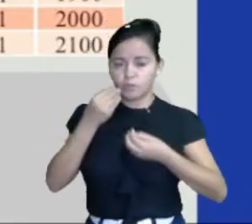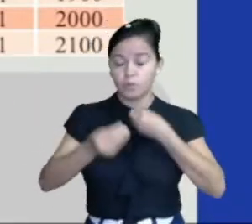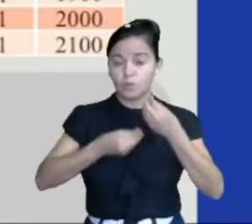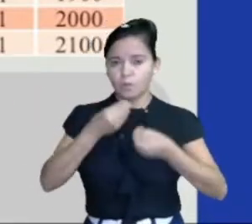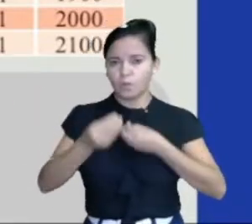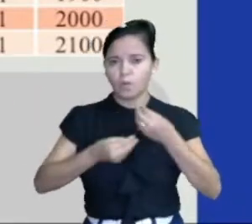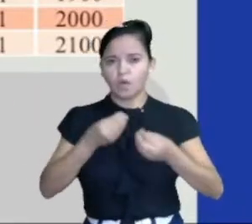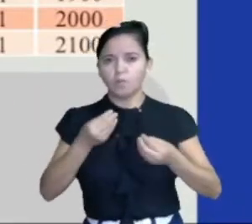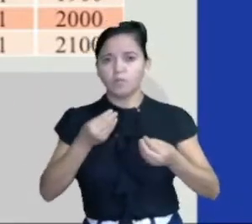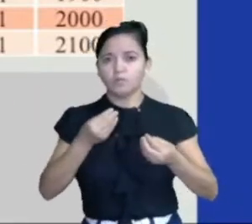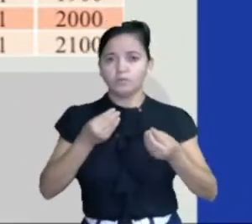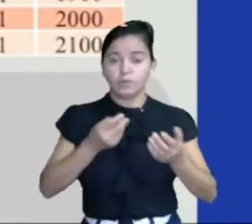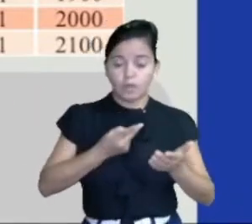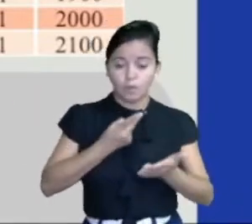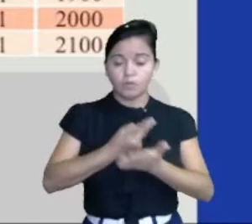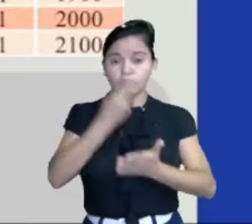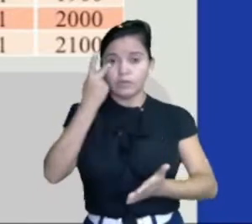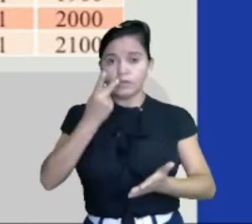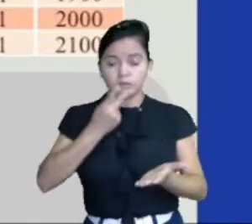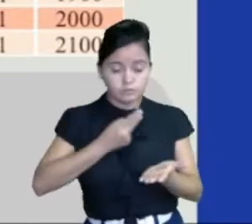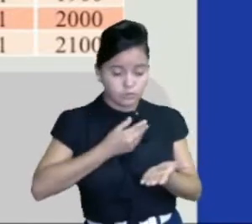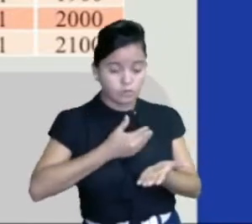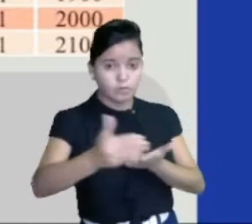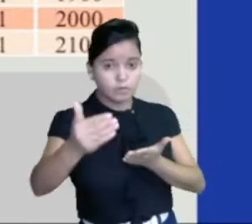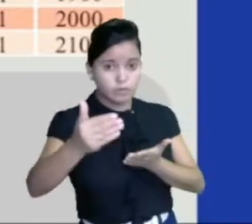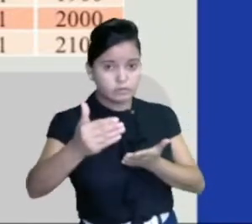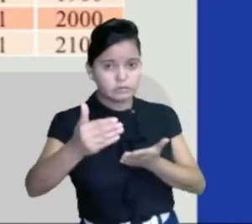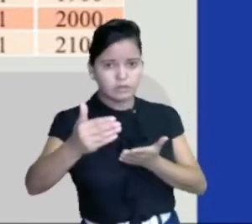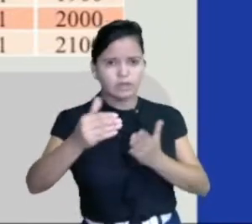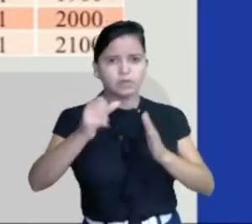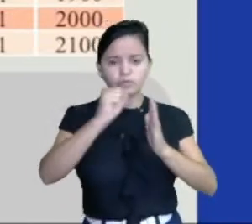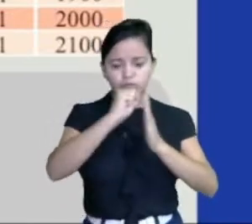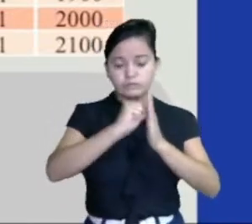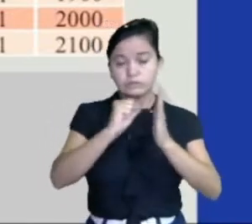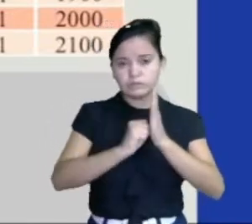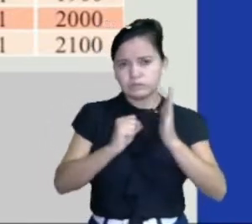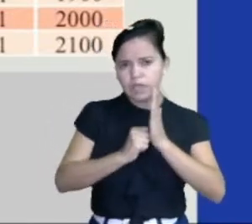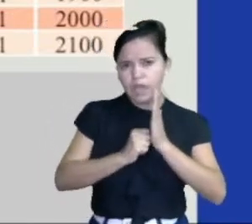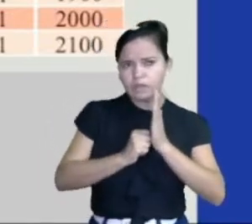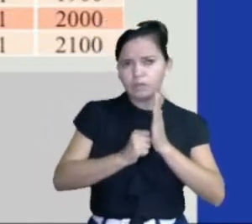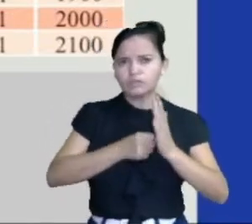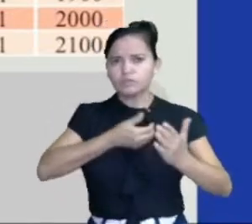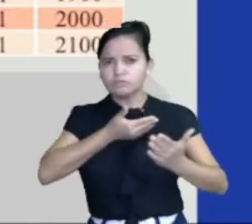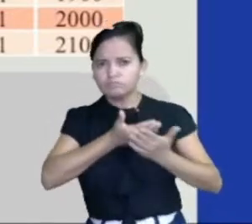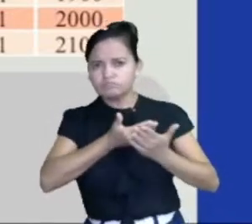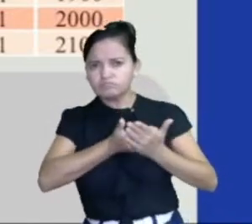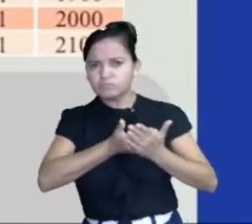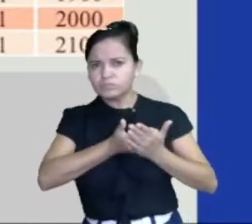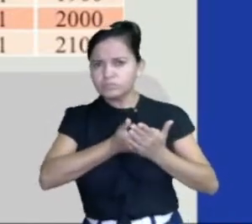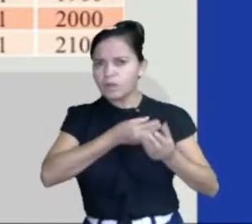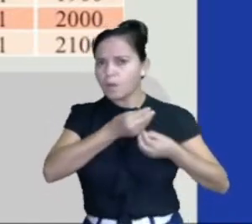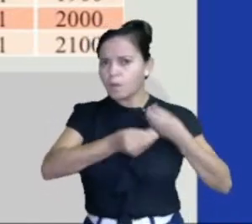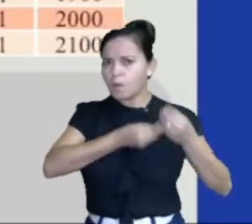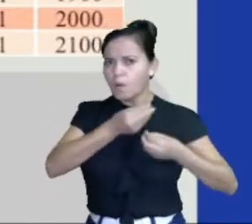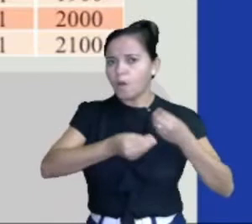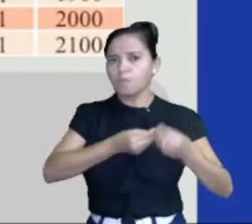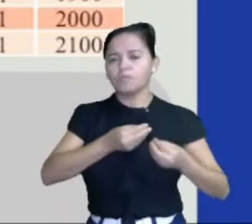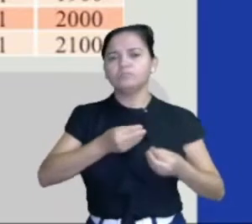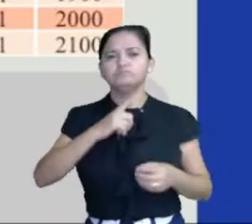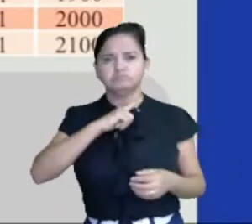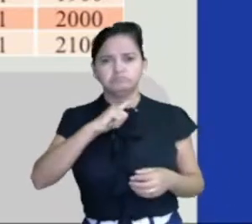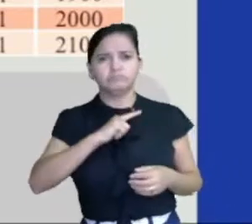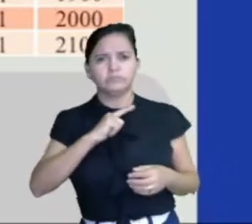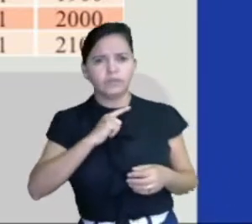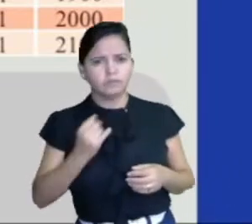fatos ocorridos ao longo dos tempos através dos séculos. E essa divisão nós chamamos de uma divisão linear